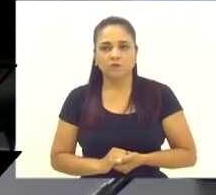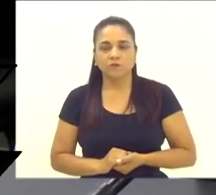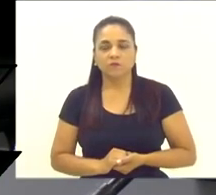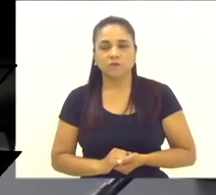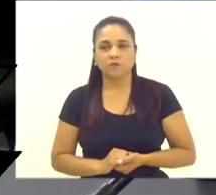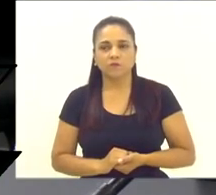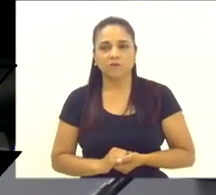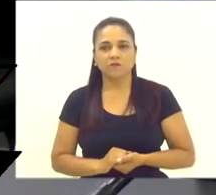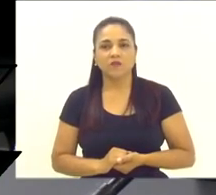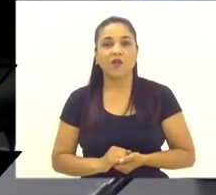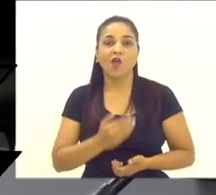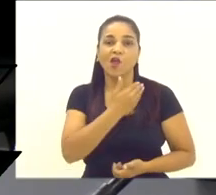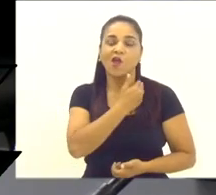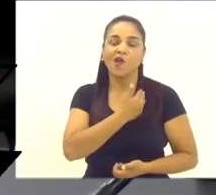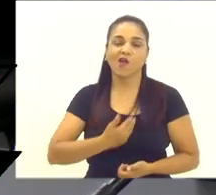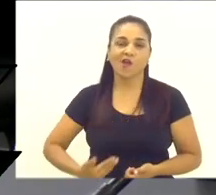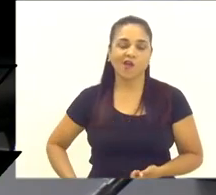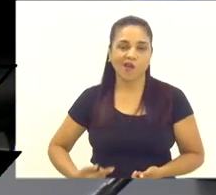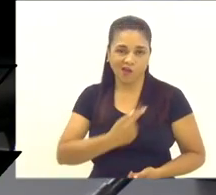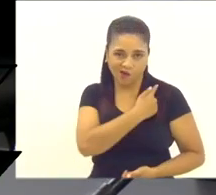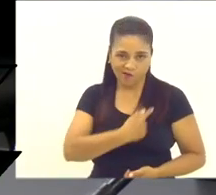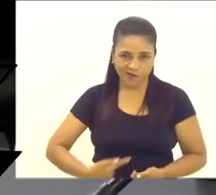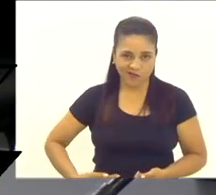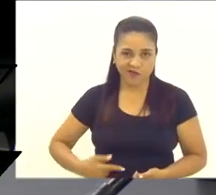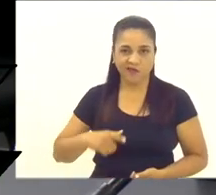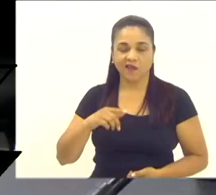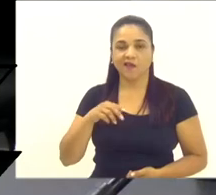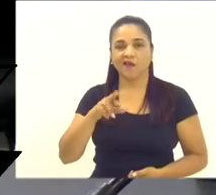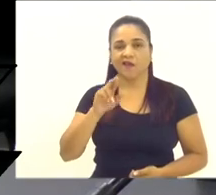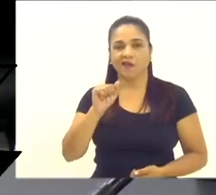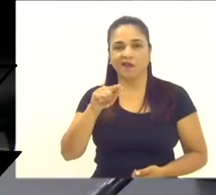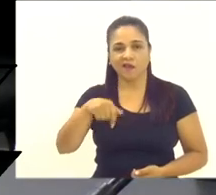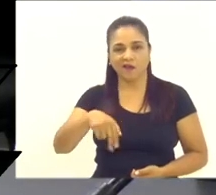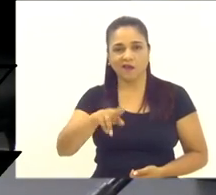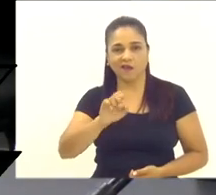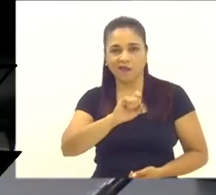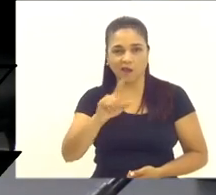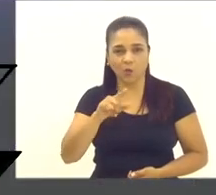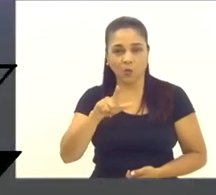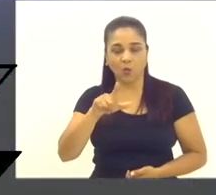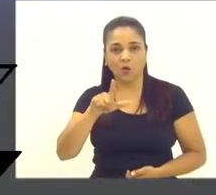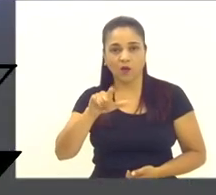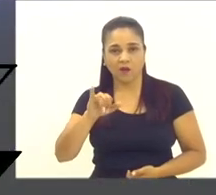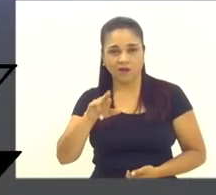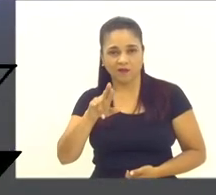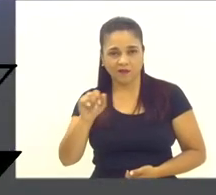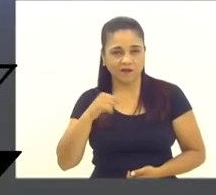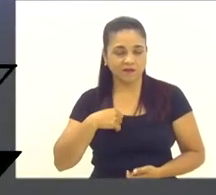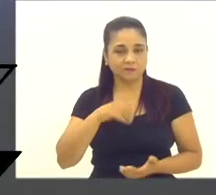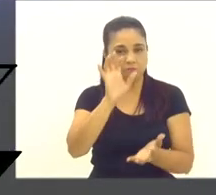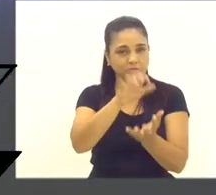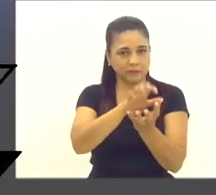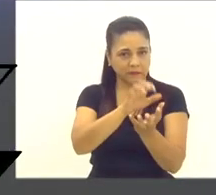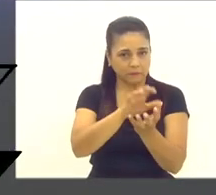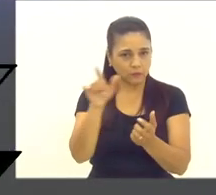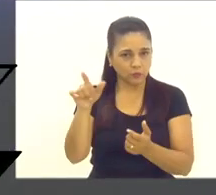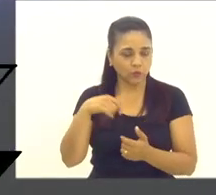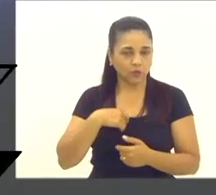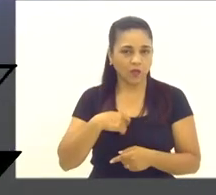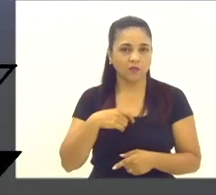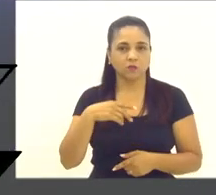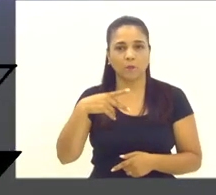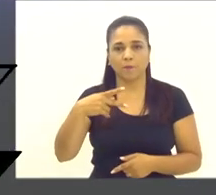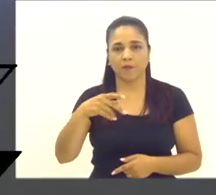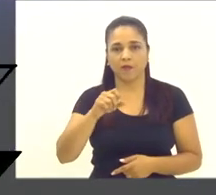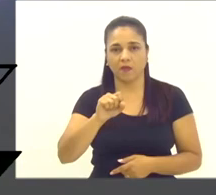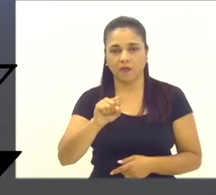da governadora Raquel Lira né do PSDB de Pernambuco que ela